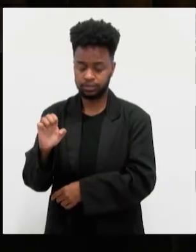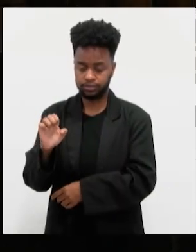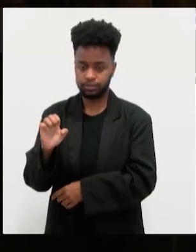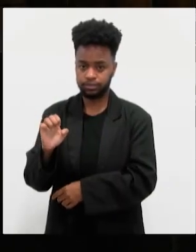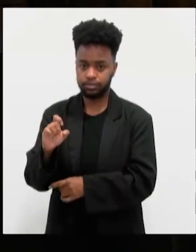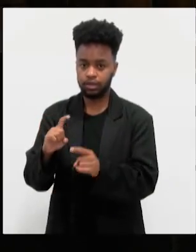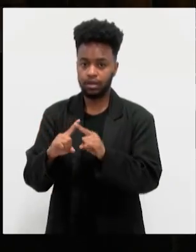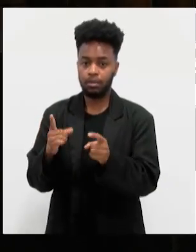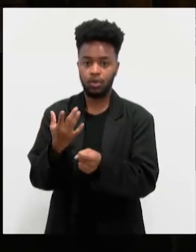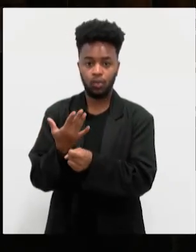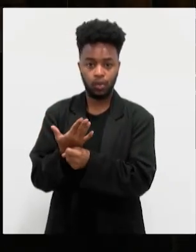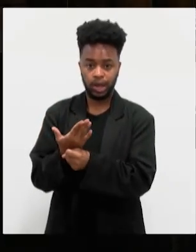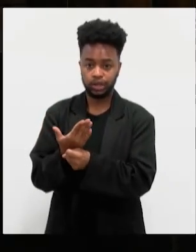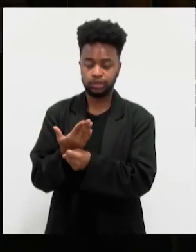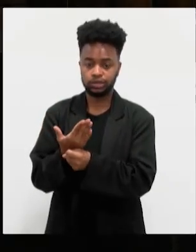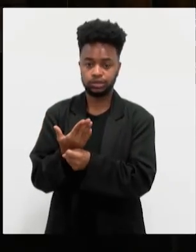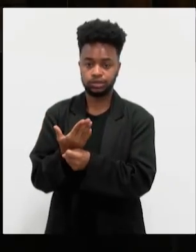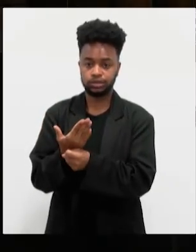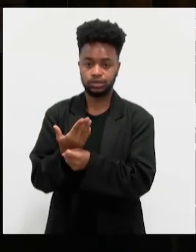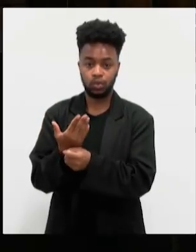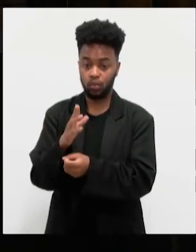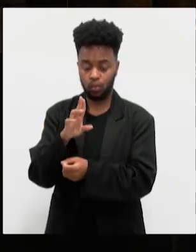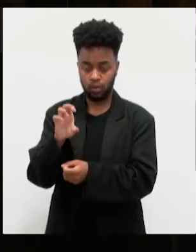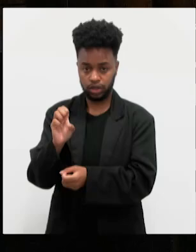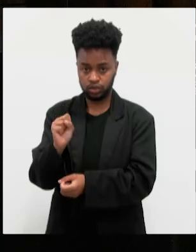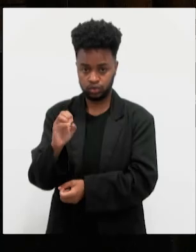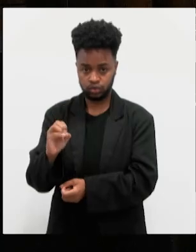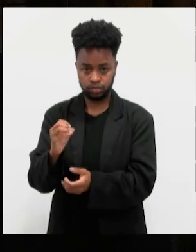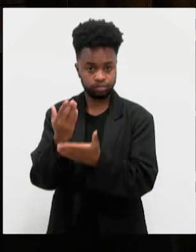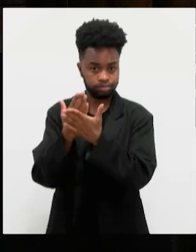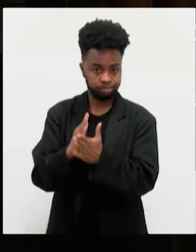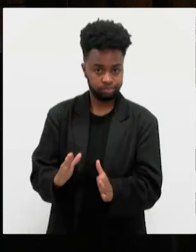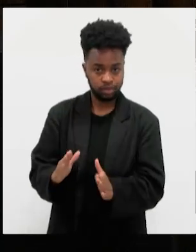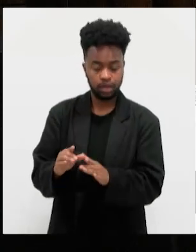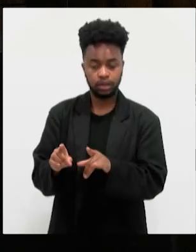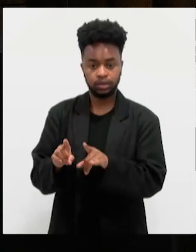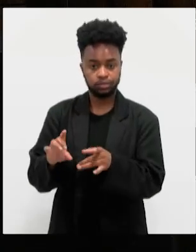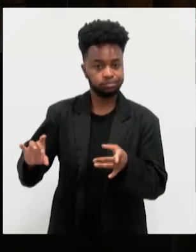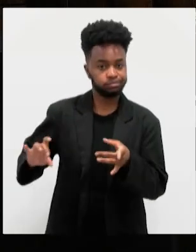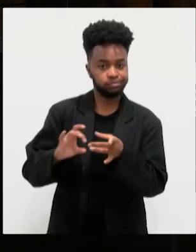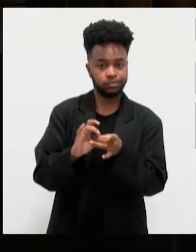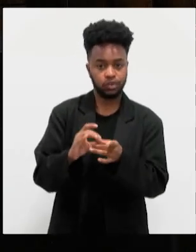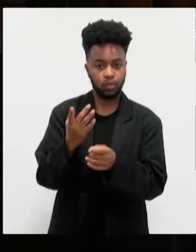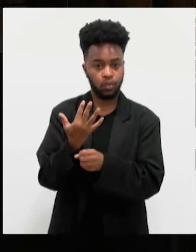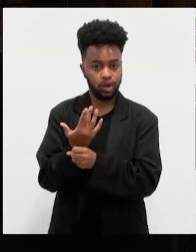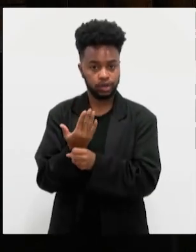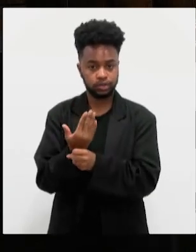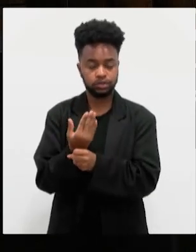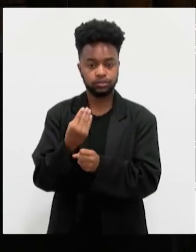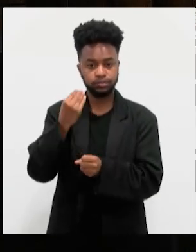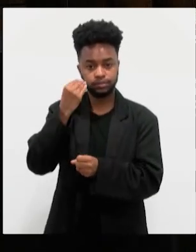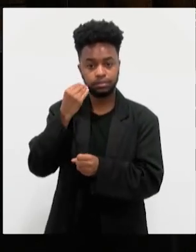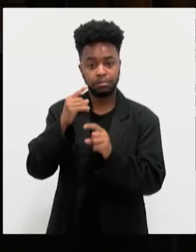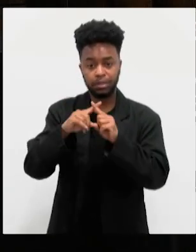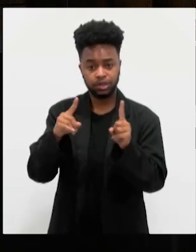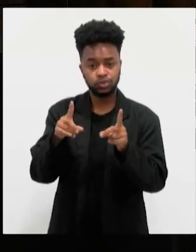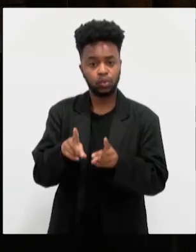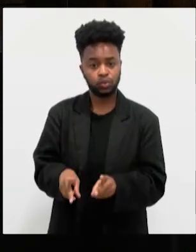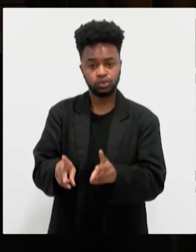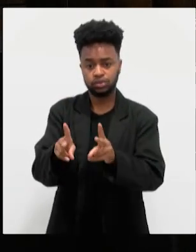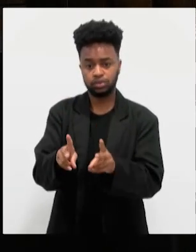a UERJ extinta, a UESO extinta, absorvida pela UERJ, está em petição de miséria.